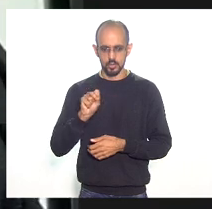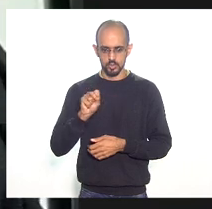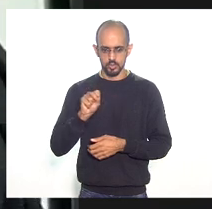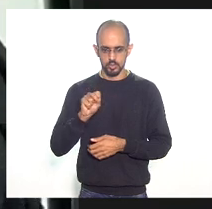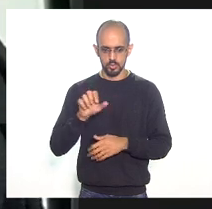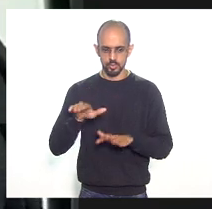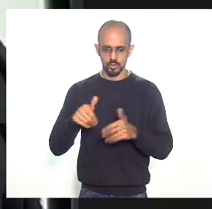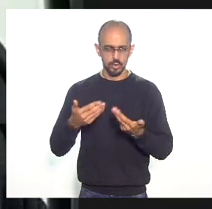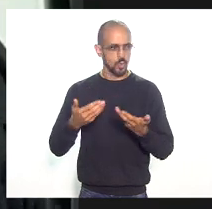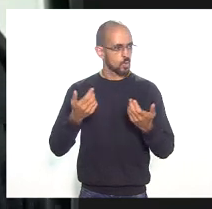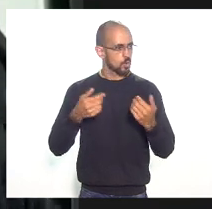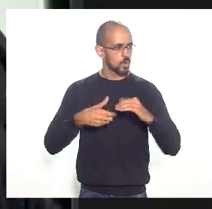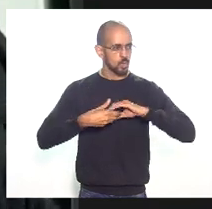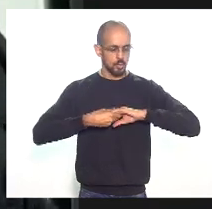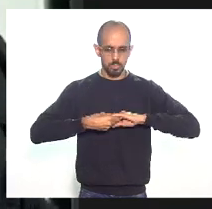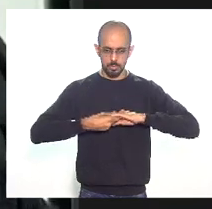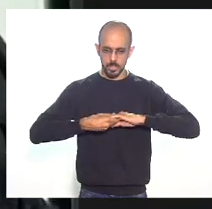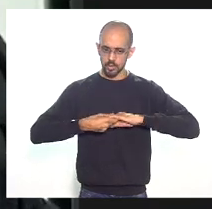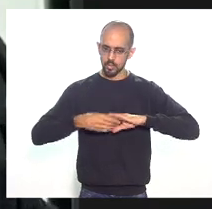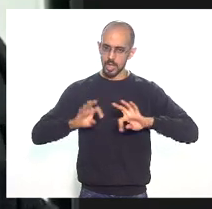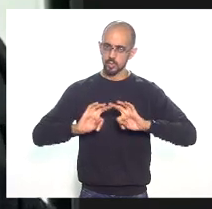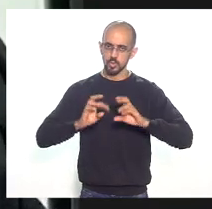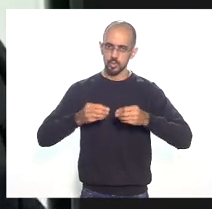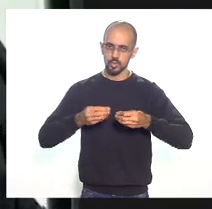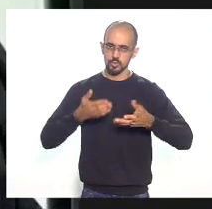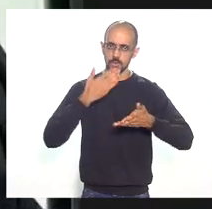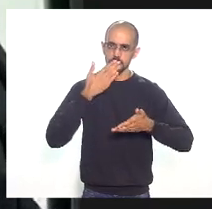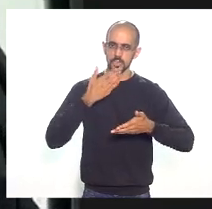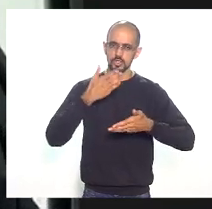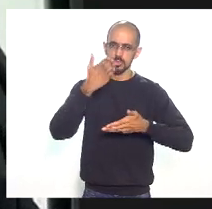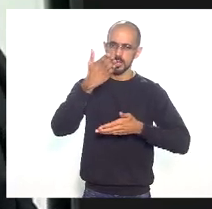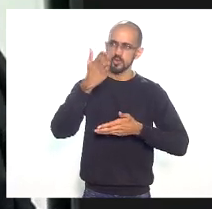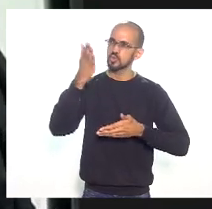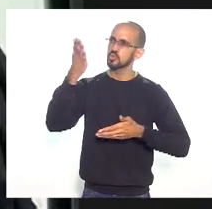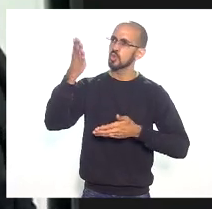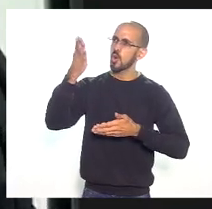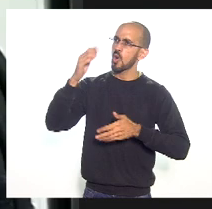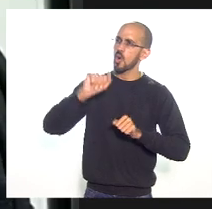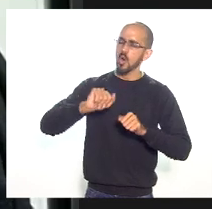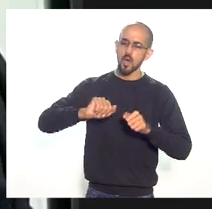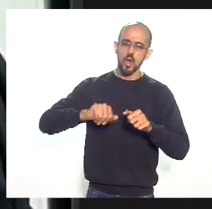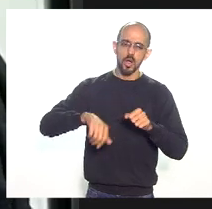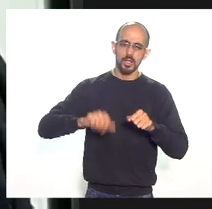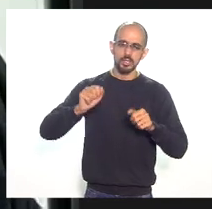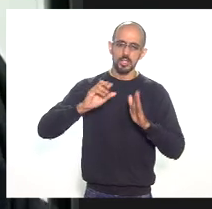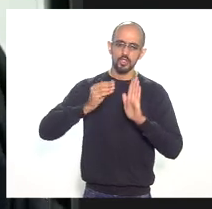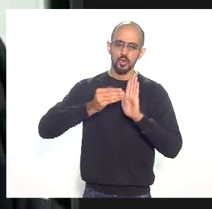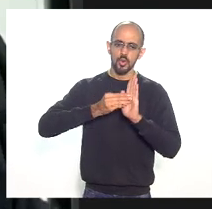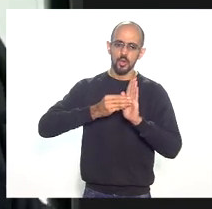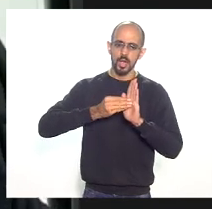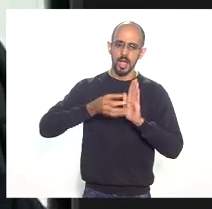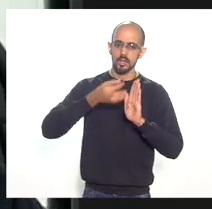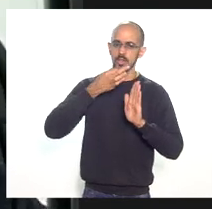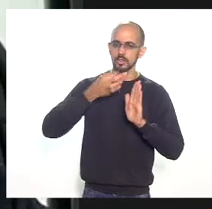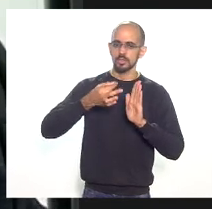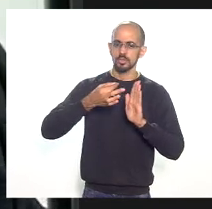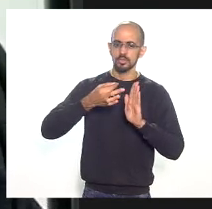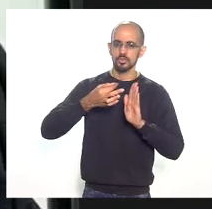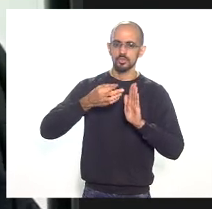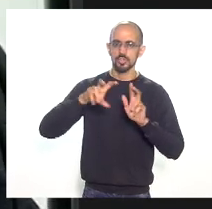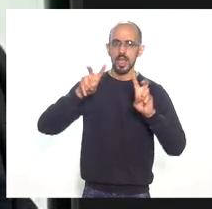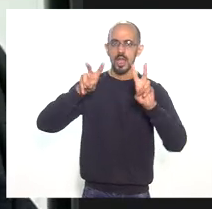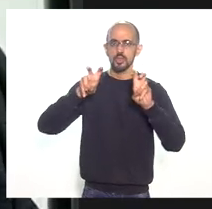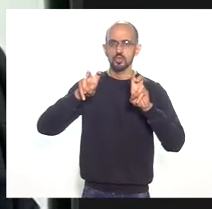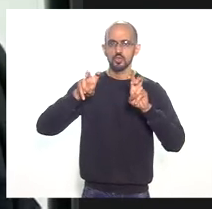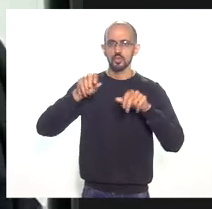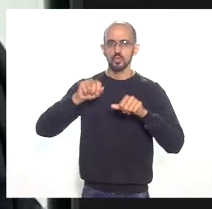Cumprimento a todos. Só para pedir a Vossa Excelência que seja incluído o parecer da Comissão de Assuntos Municipais,